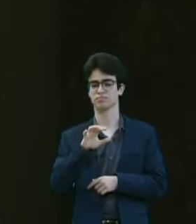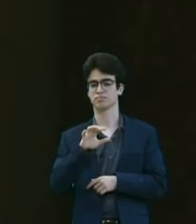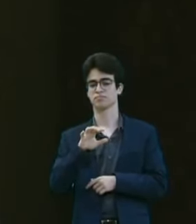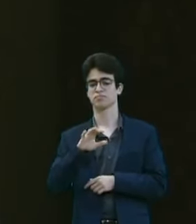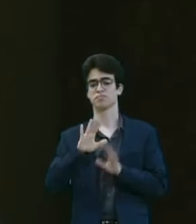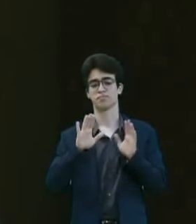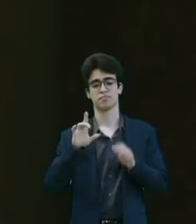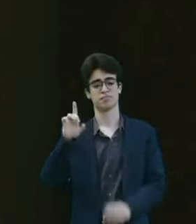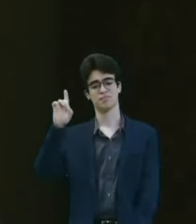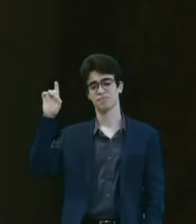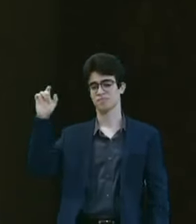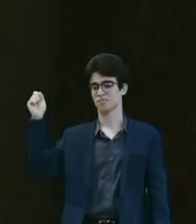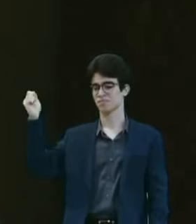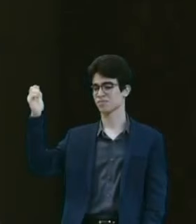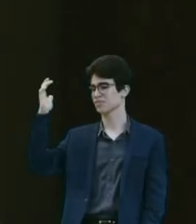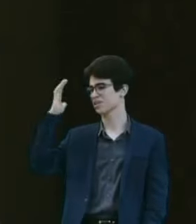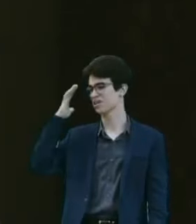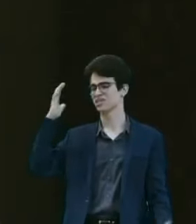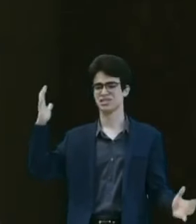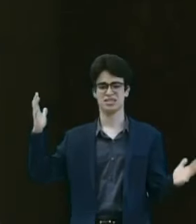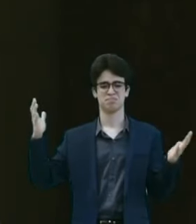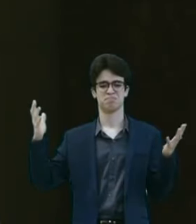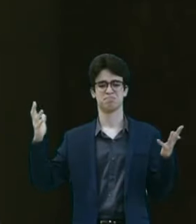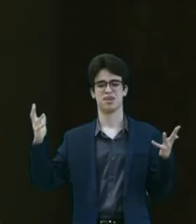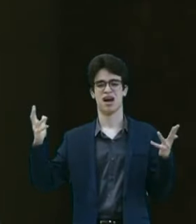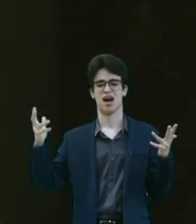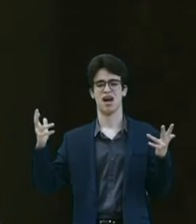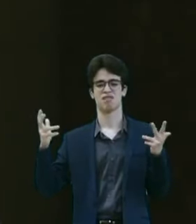Deus, na sua maravilhosa graça,